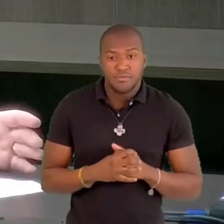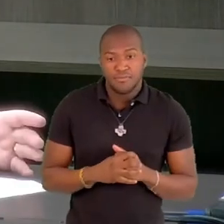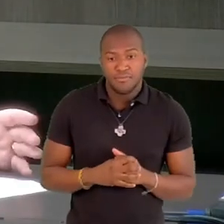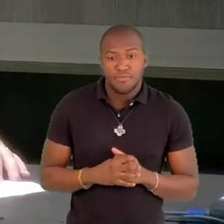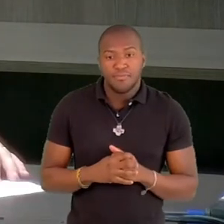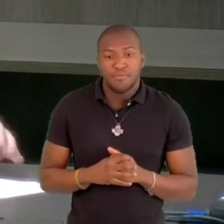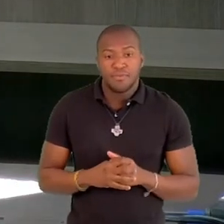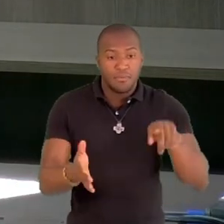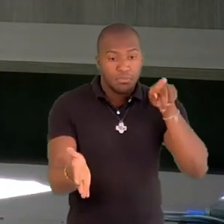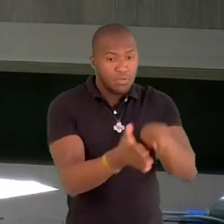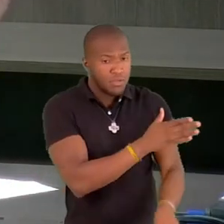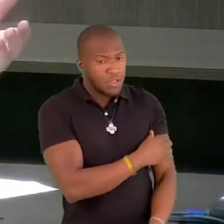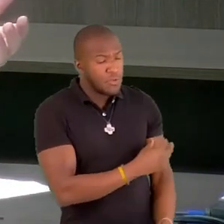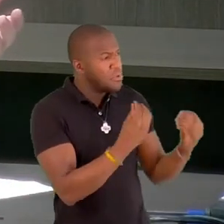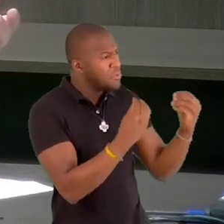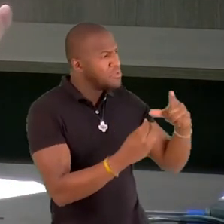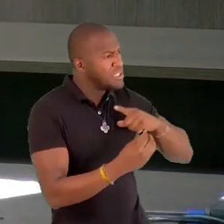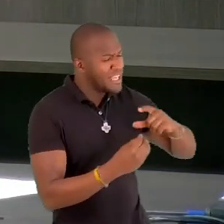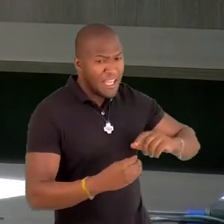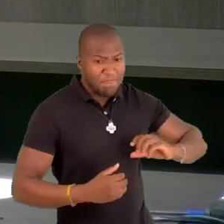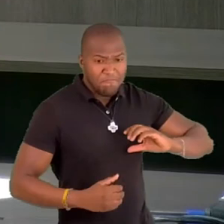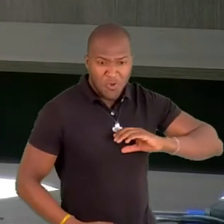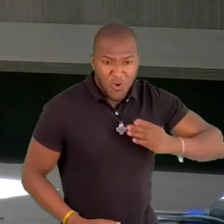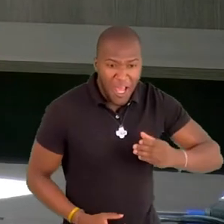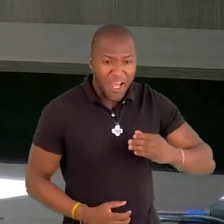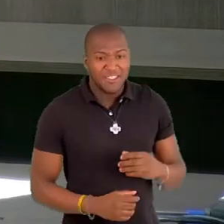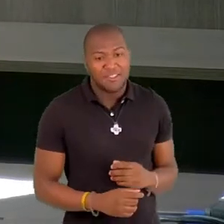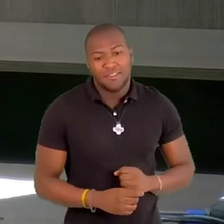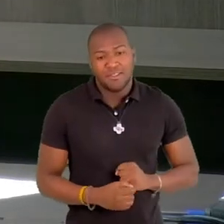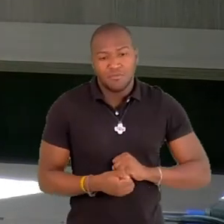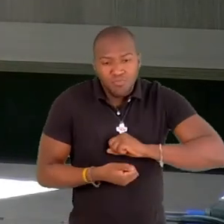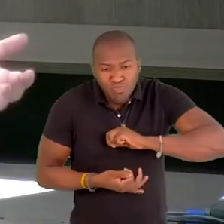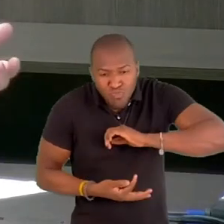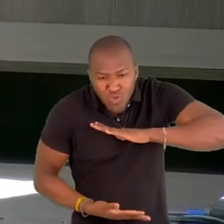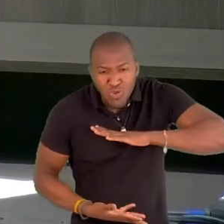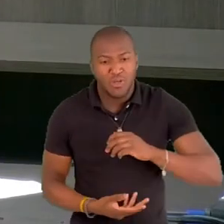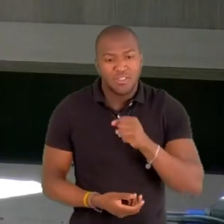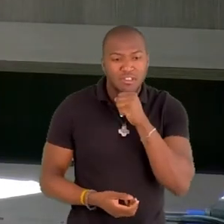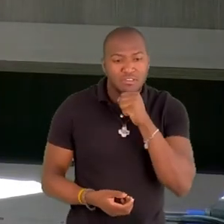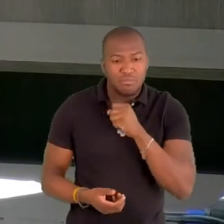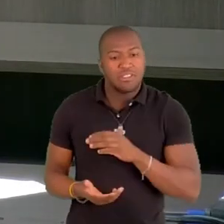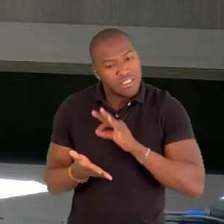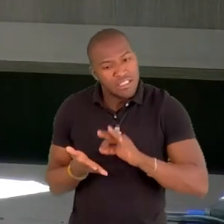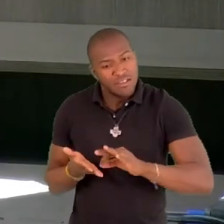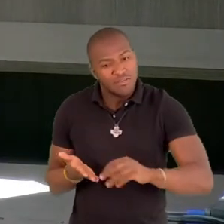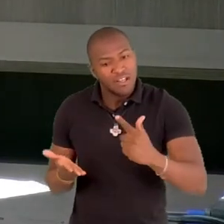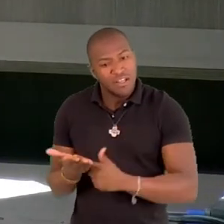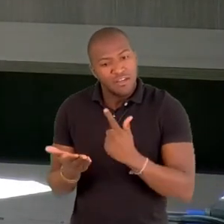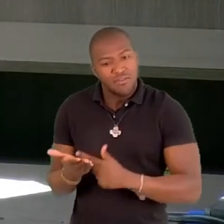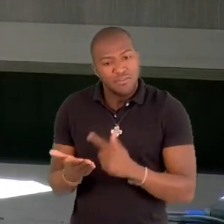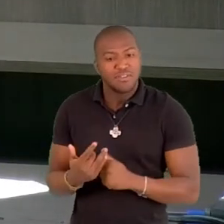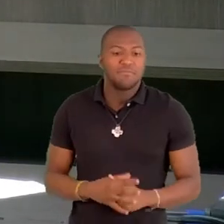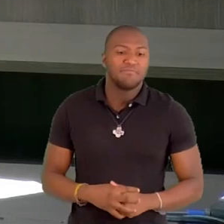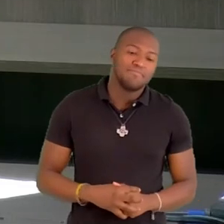Quando perguntada como tinha tanta energia, já com a idade avançada, para fazer os seus trabalhos e ainda mais